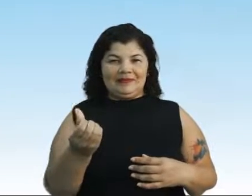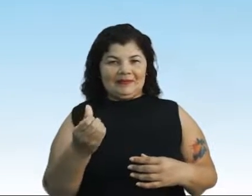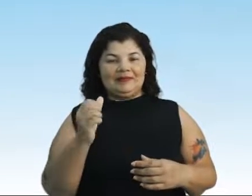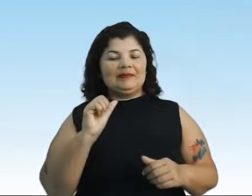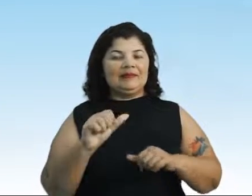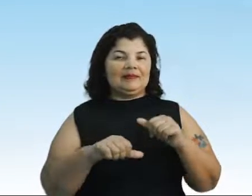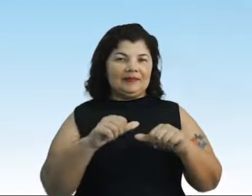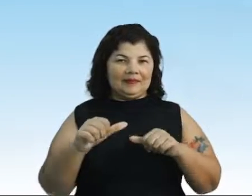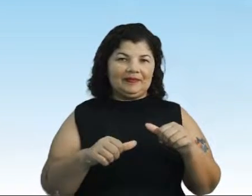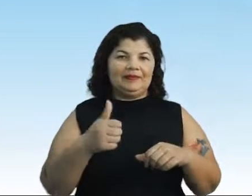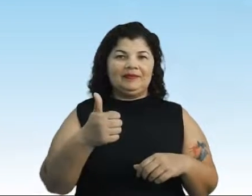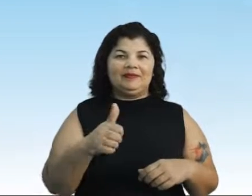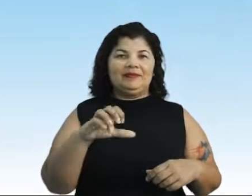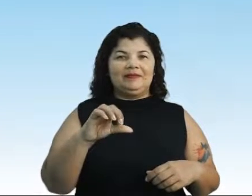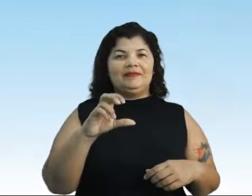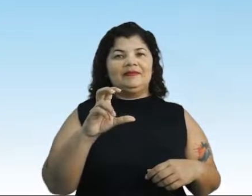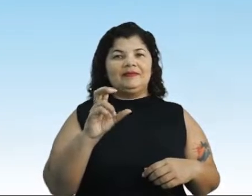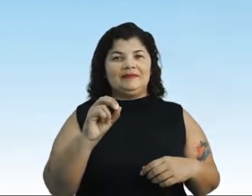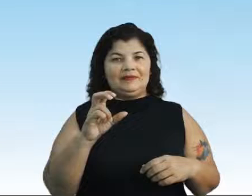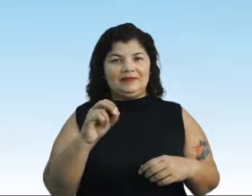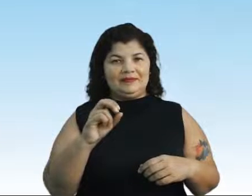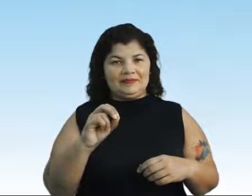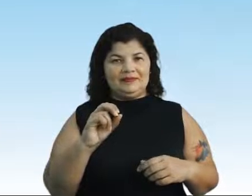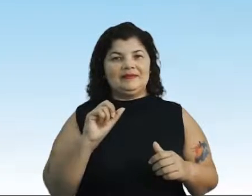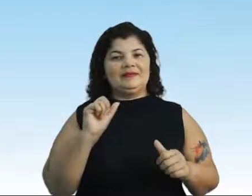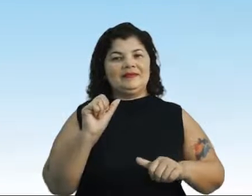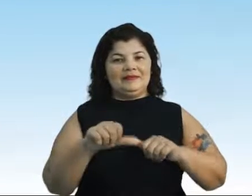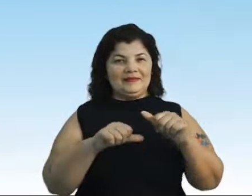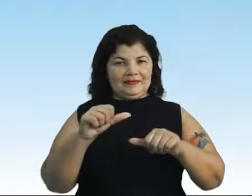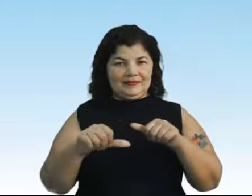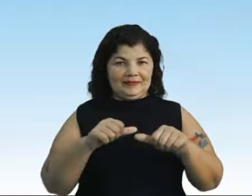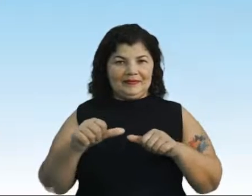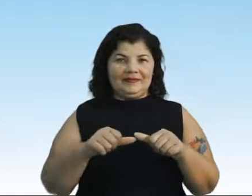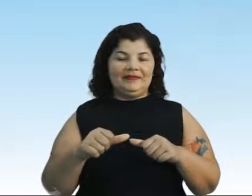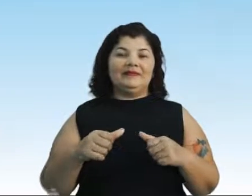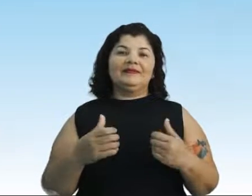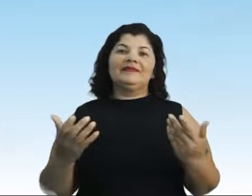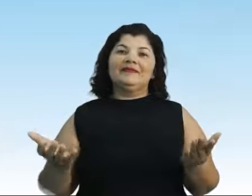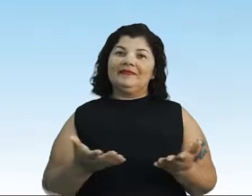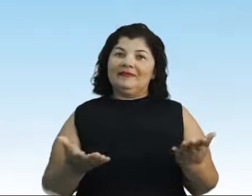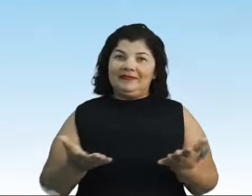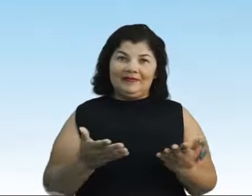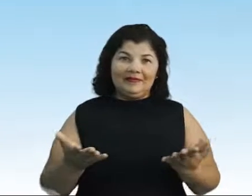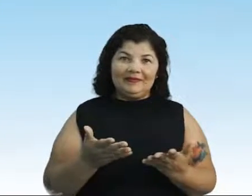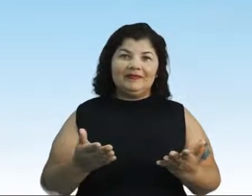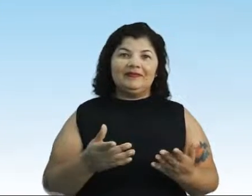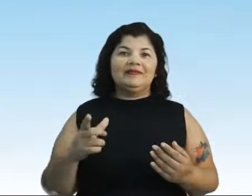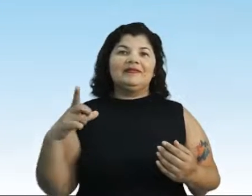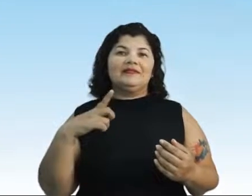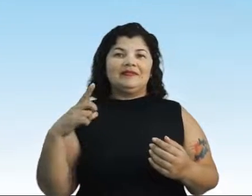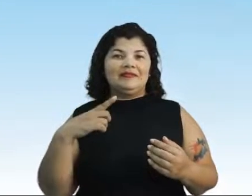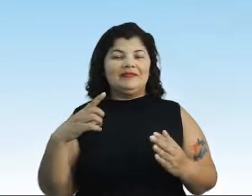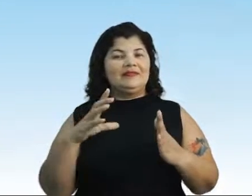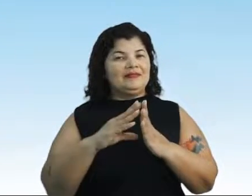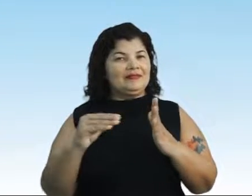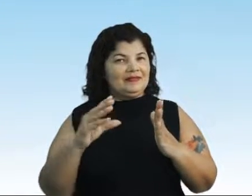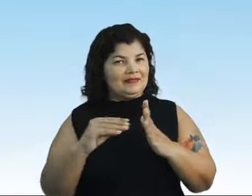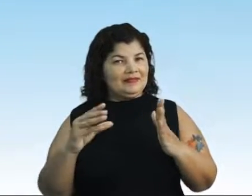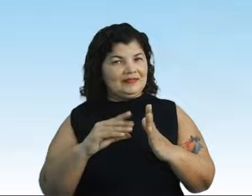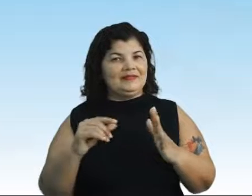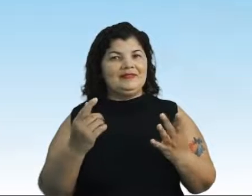alteração, 1950 passou por formulações e hoje a gente tem modelos muito